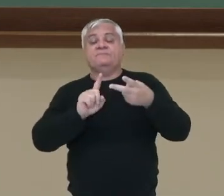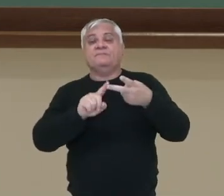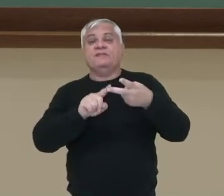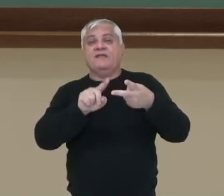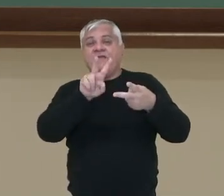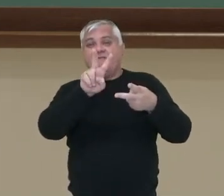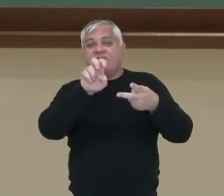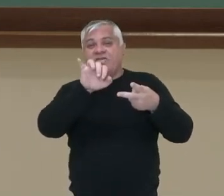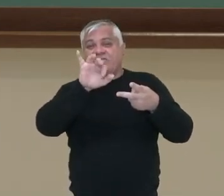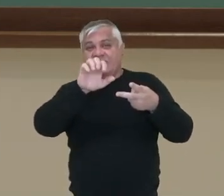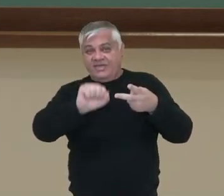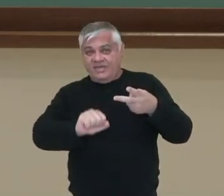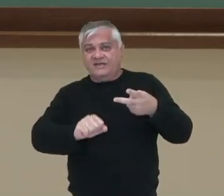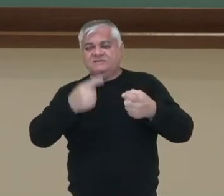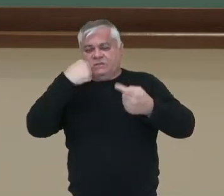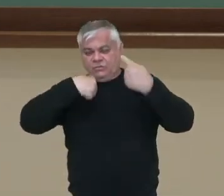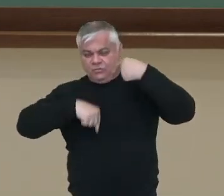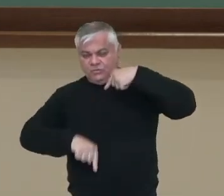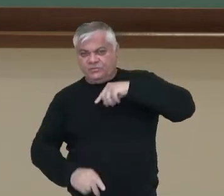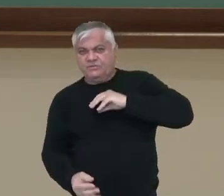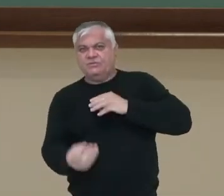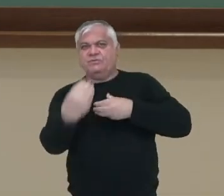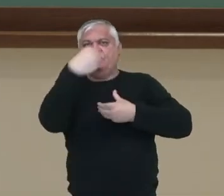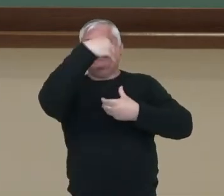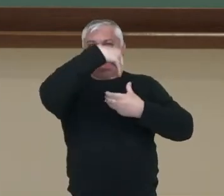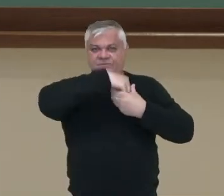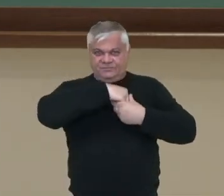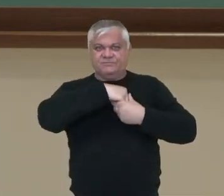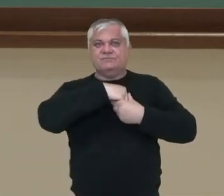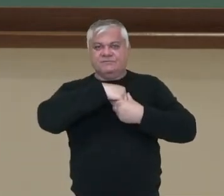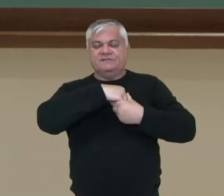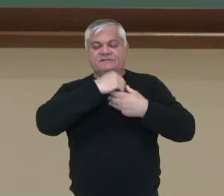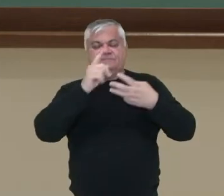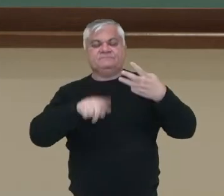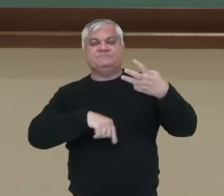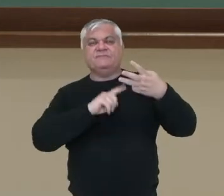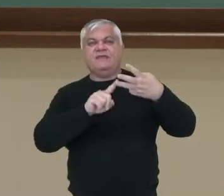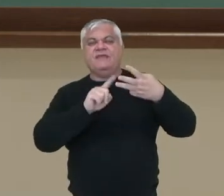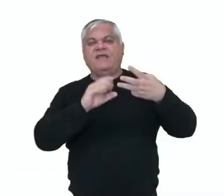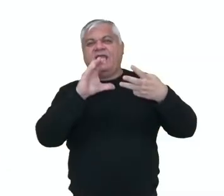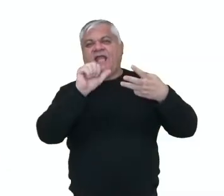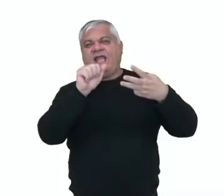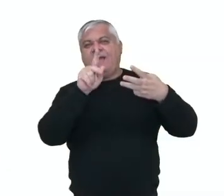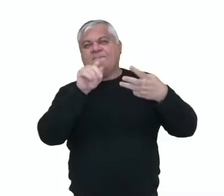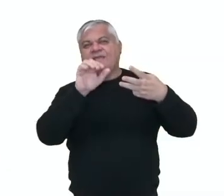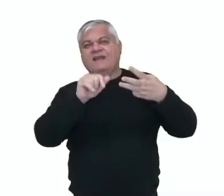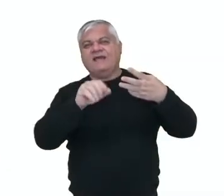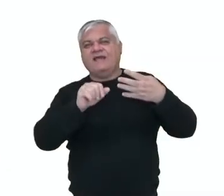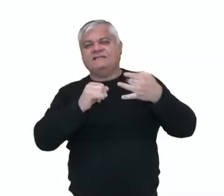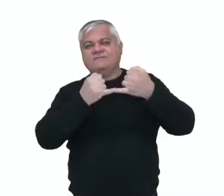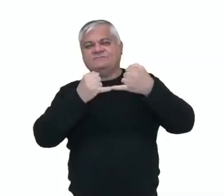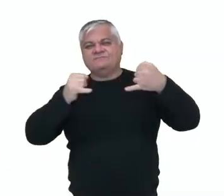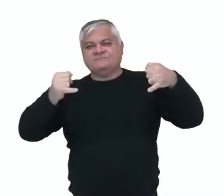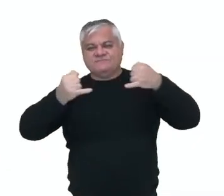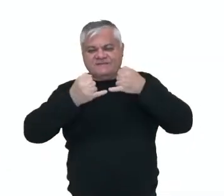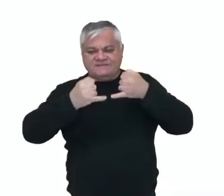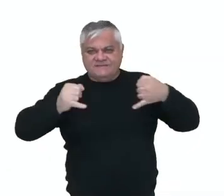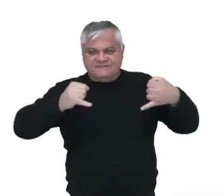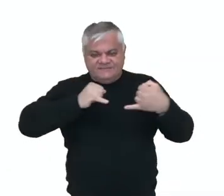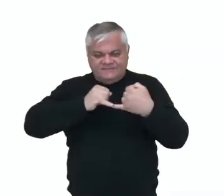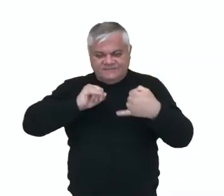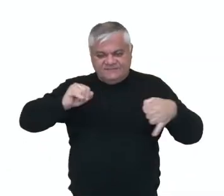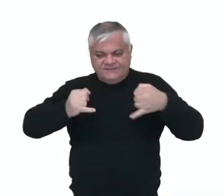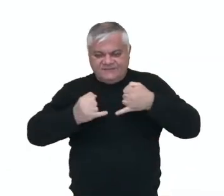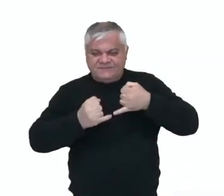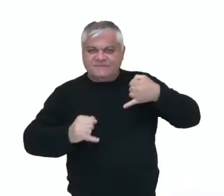as veias do corpo todo para o coração, né? E os capilares são essas ramificações das artérias e das veias